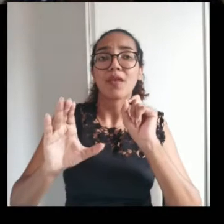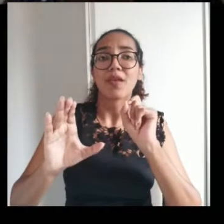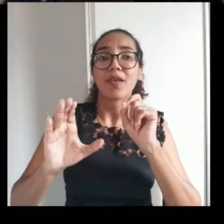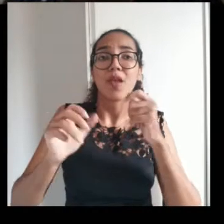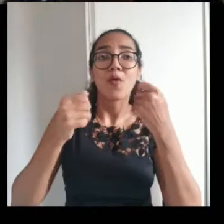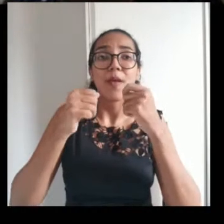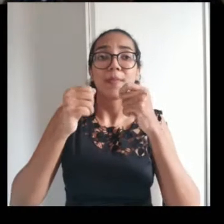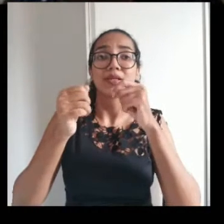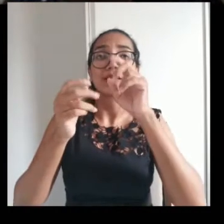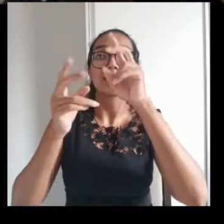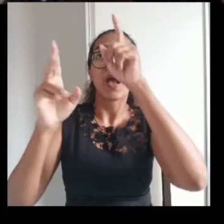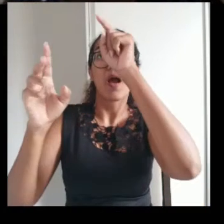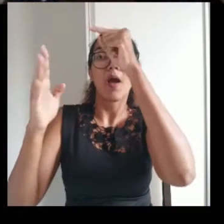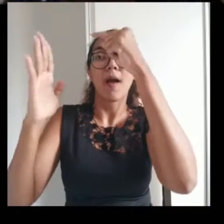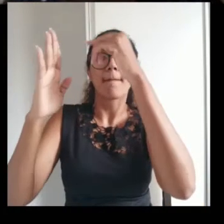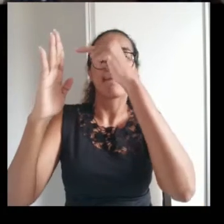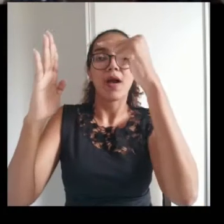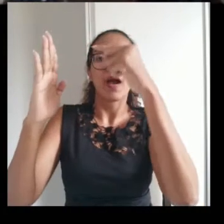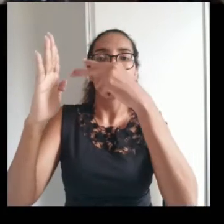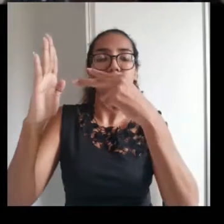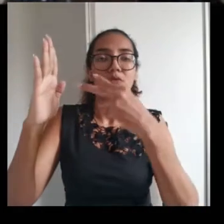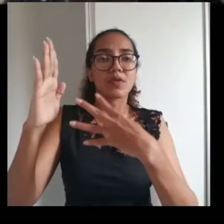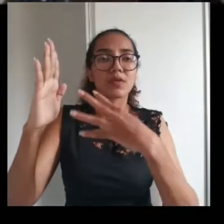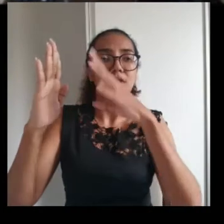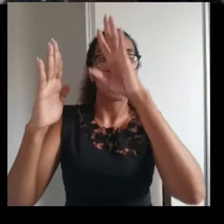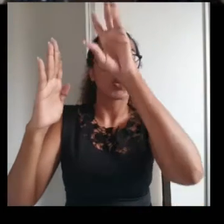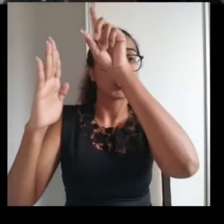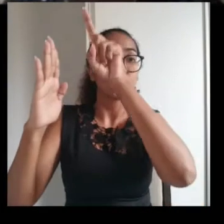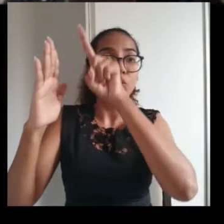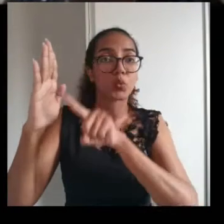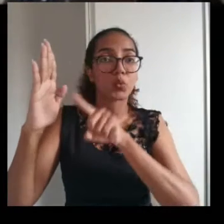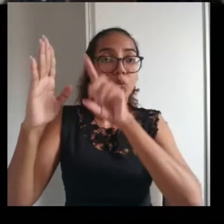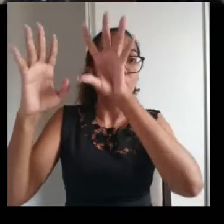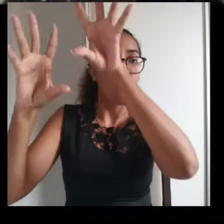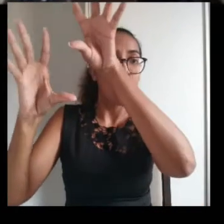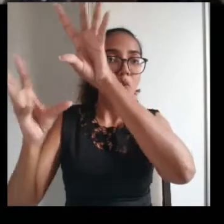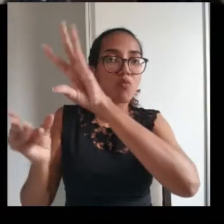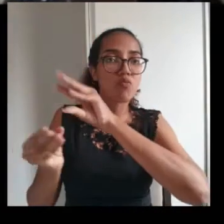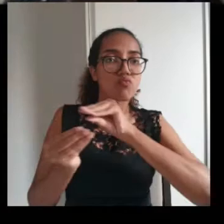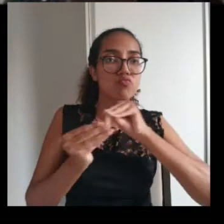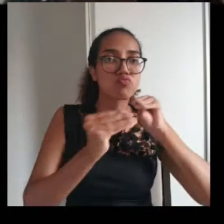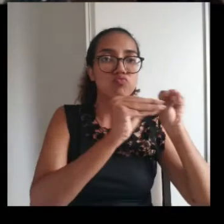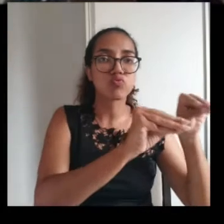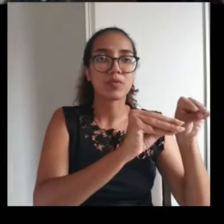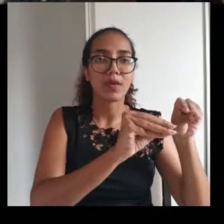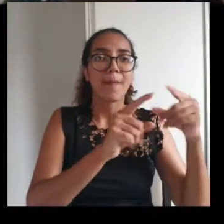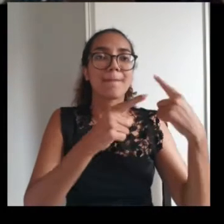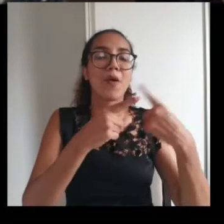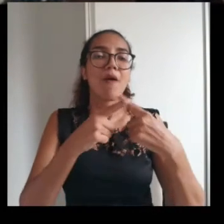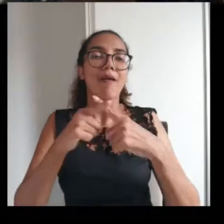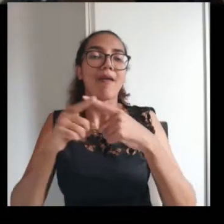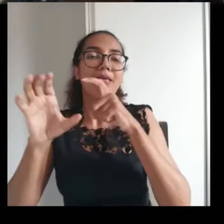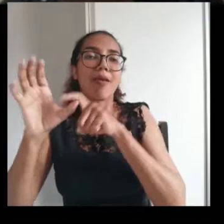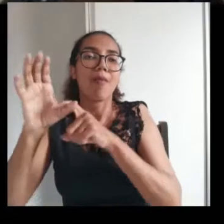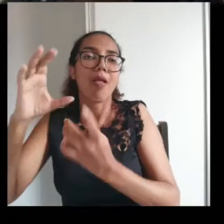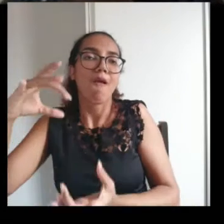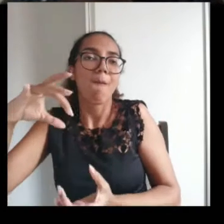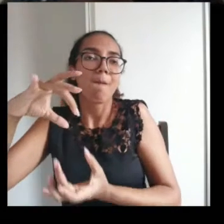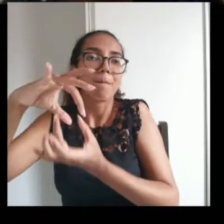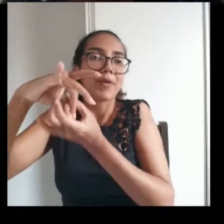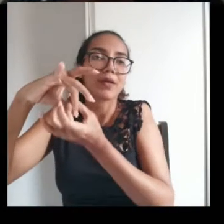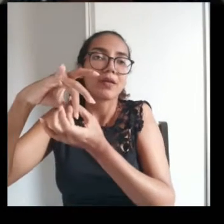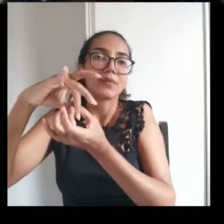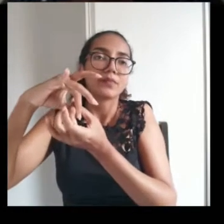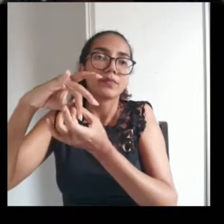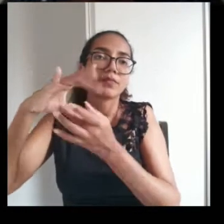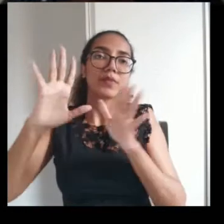apresentação também. Mas eu não quero, porque aqui a apresentação é com celular, é uma aplicação móvel, e aqui não. Então, ao fazer isso